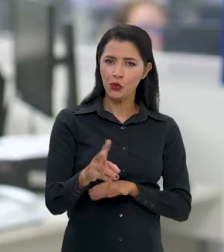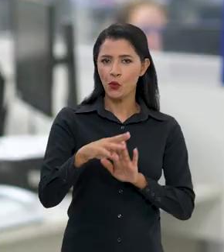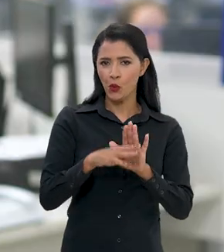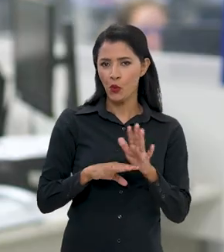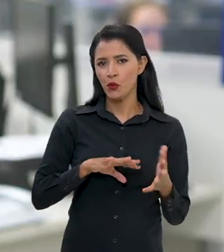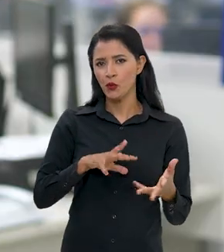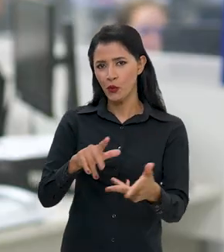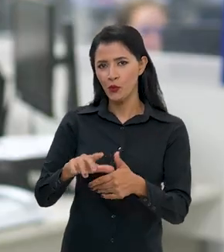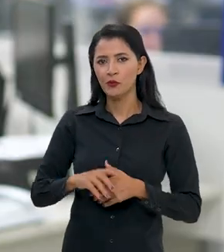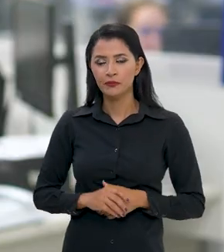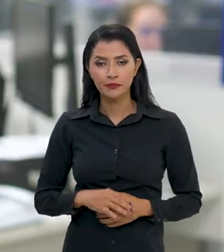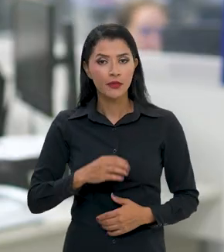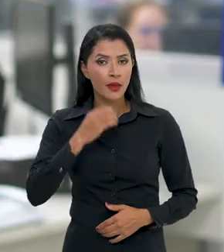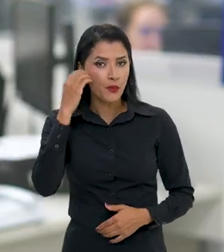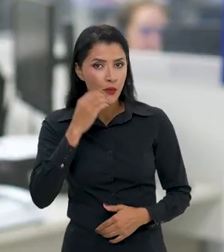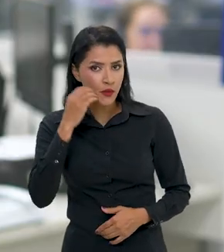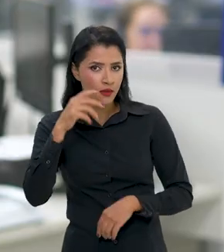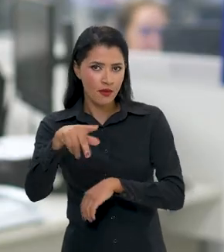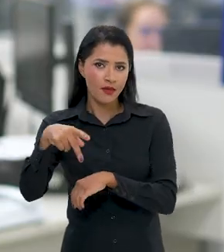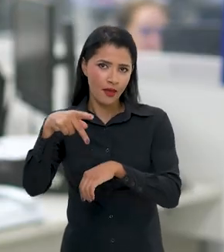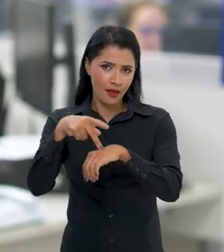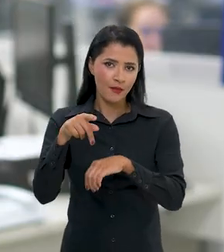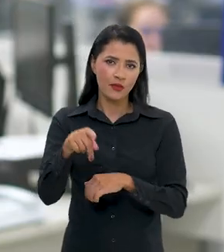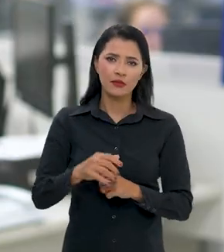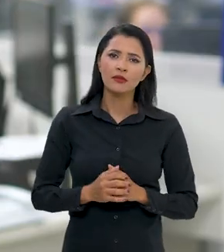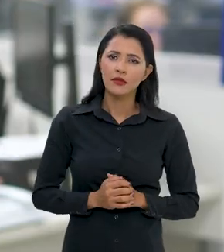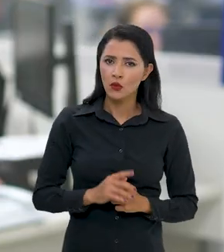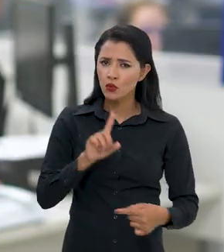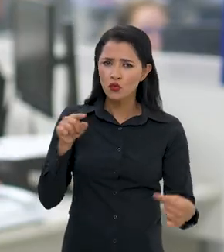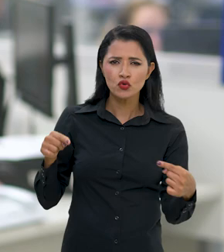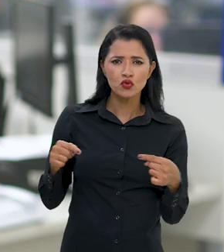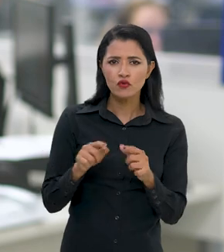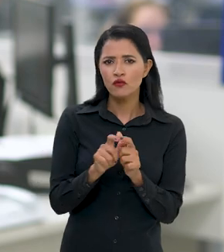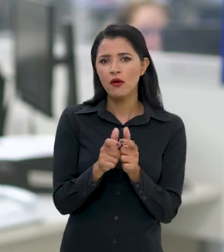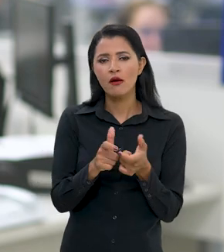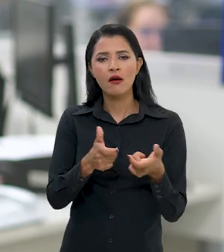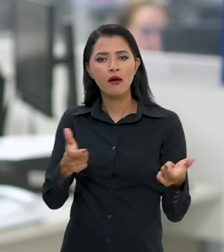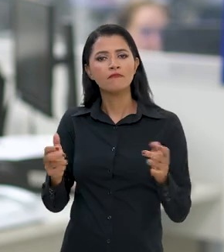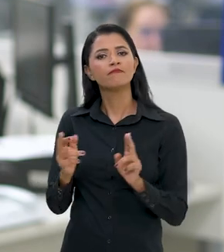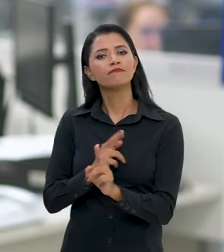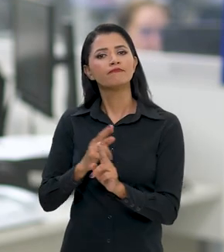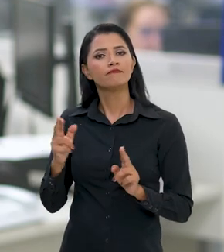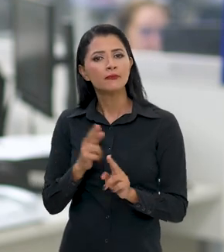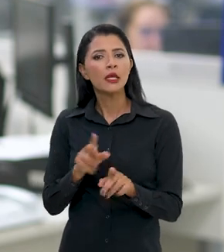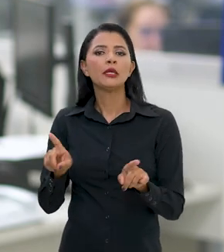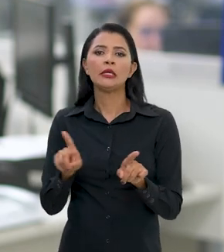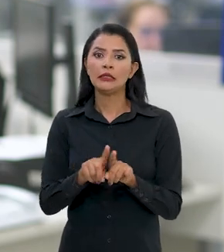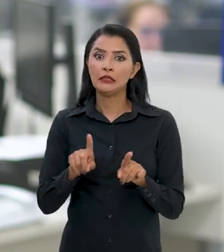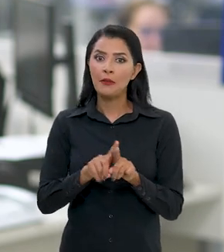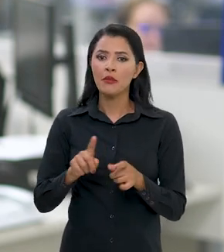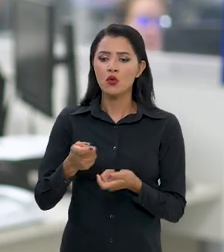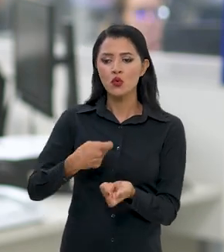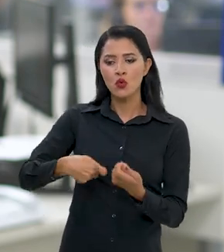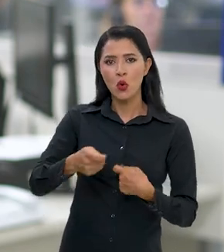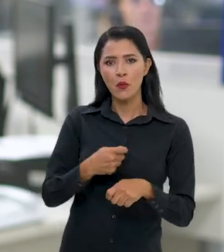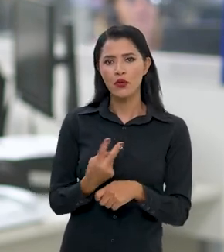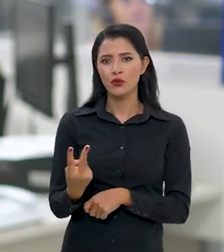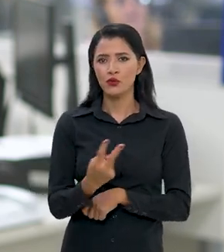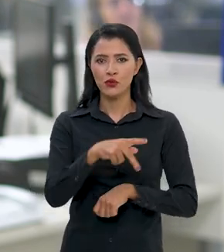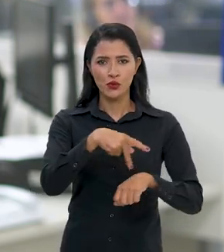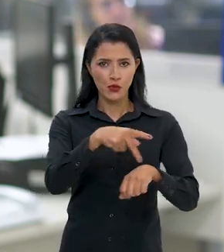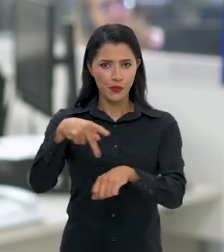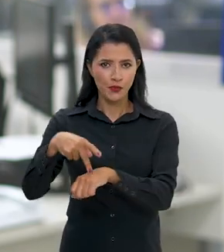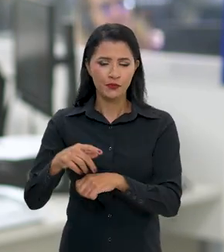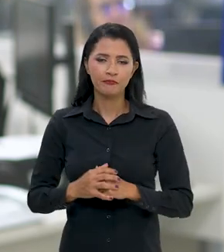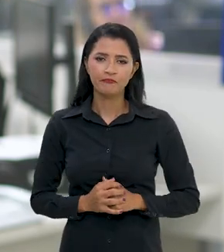segue em agenda internacional. Em Abu Dhabi, nos Emirados Árabes Unidos, o objetivo é ampliar relações e reforçar o comércio